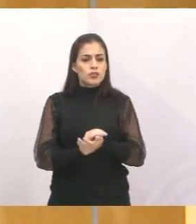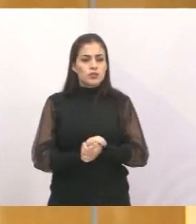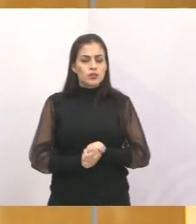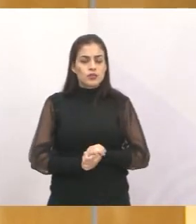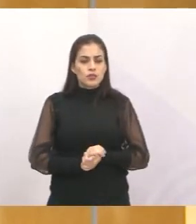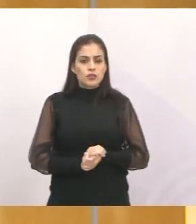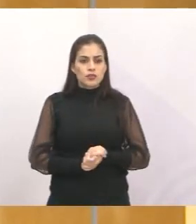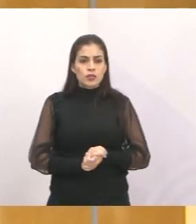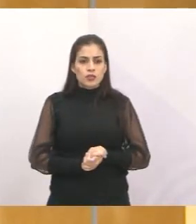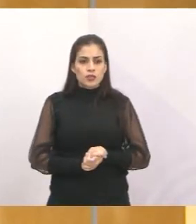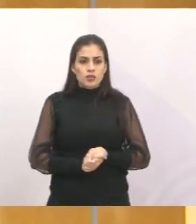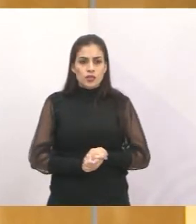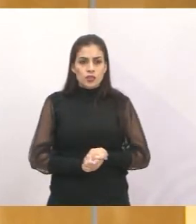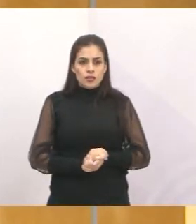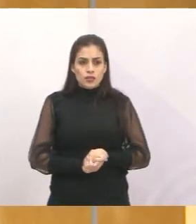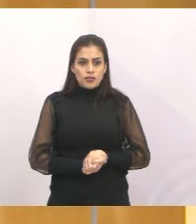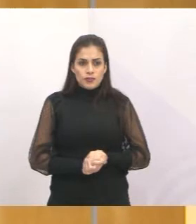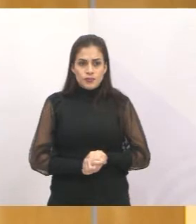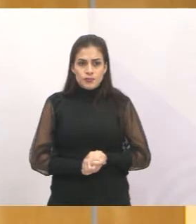Faço